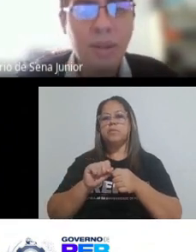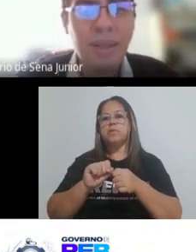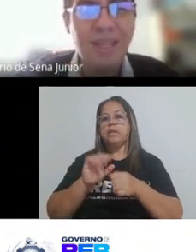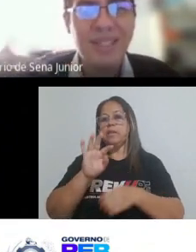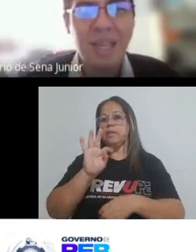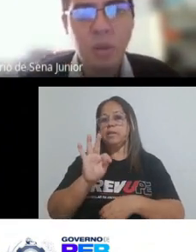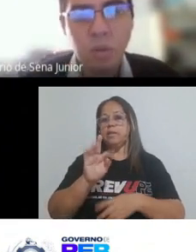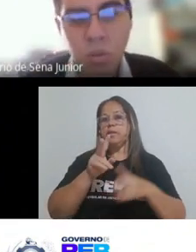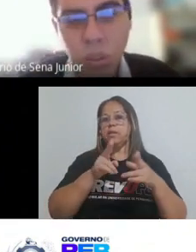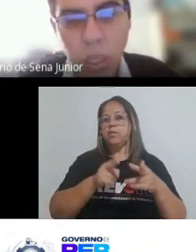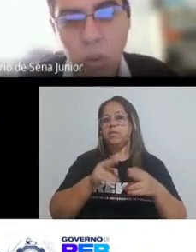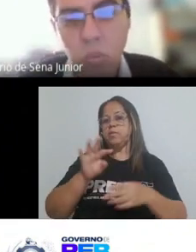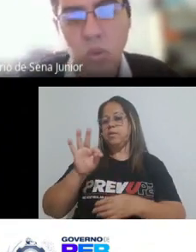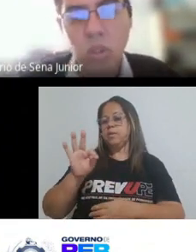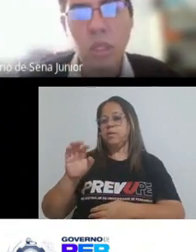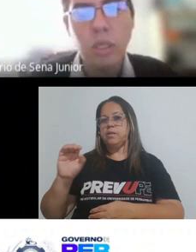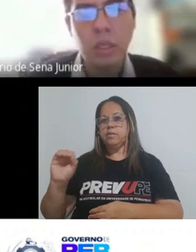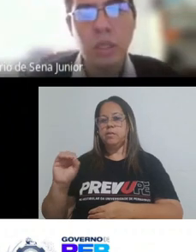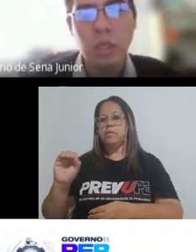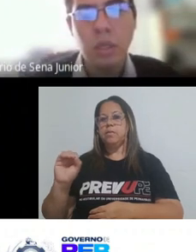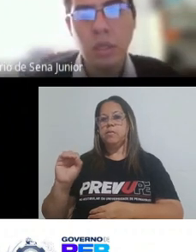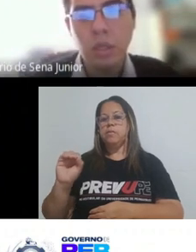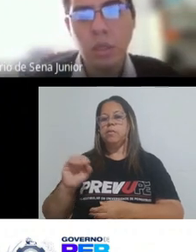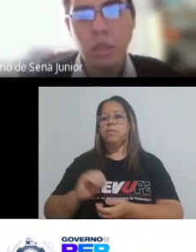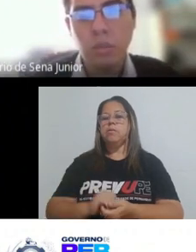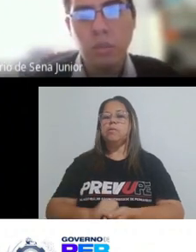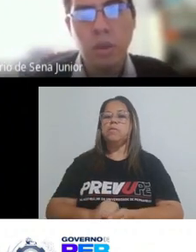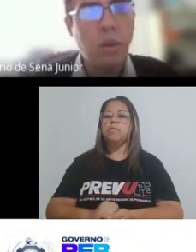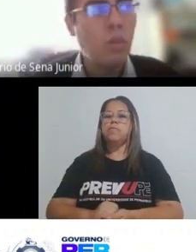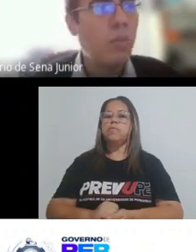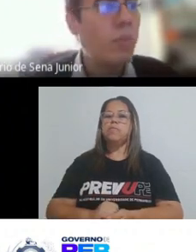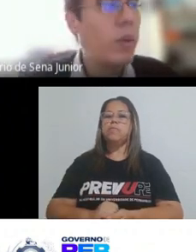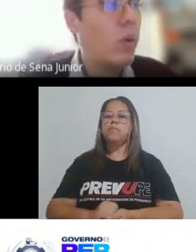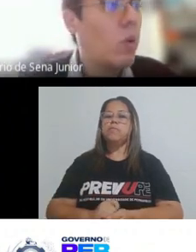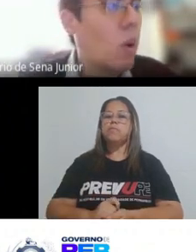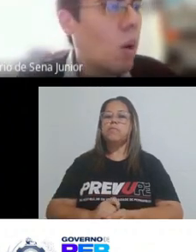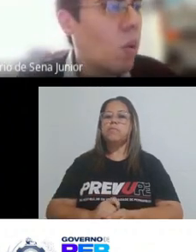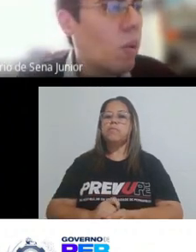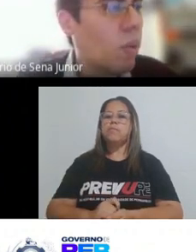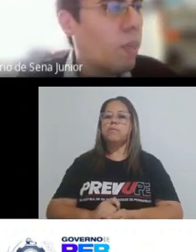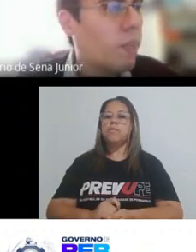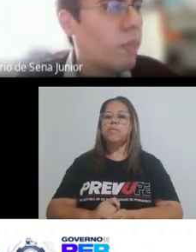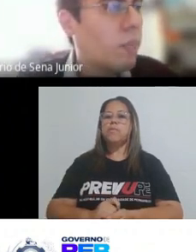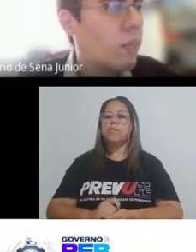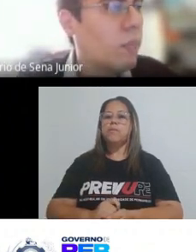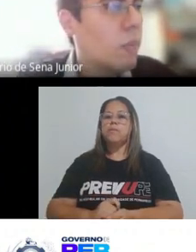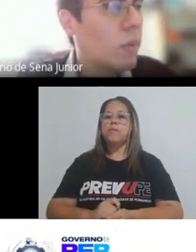igual a T0, que é o instante P, pelo qual